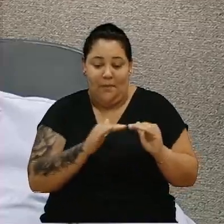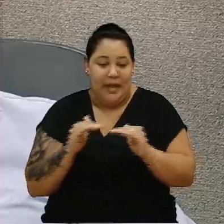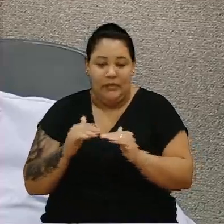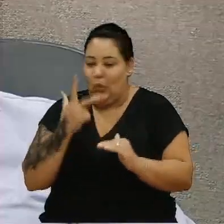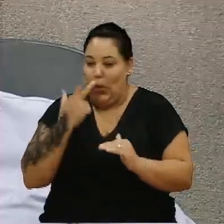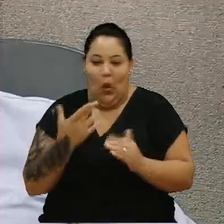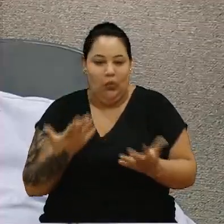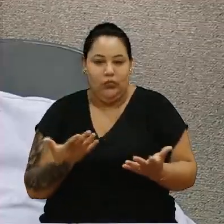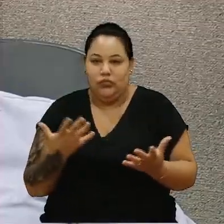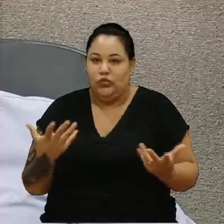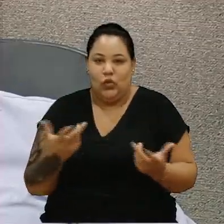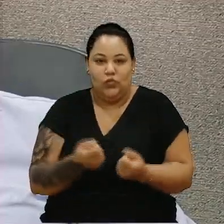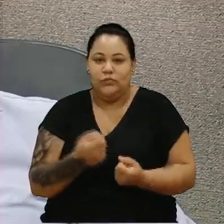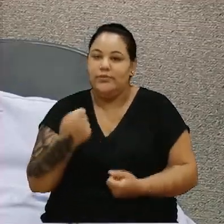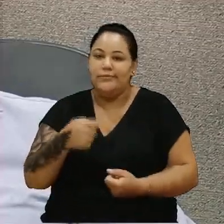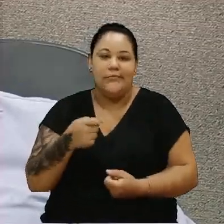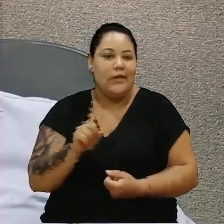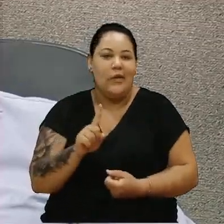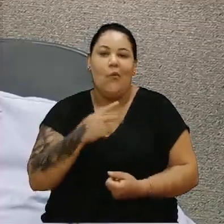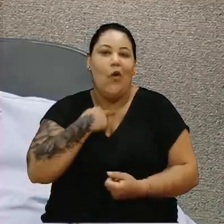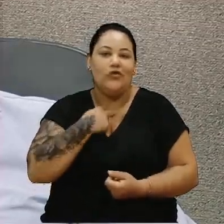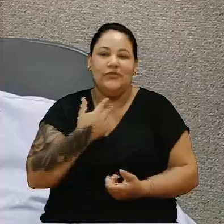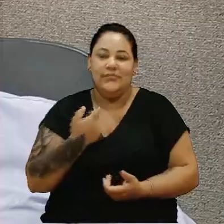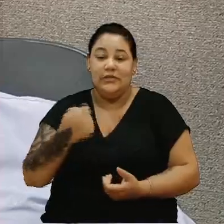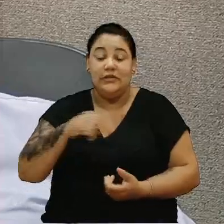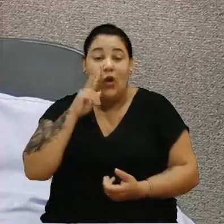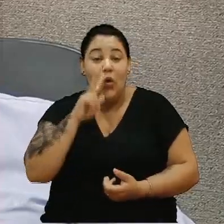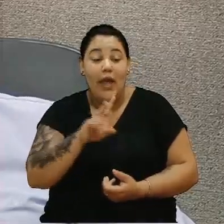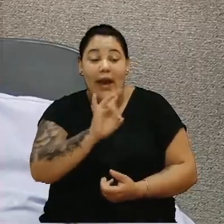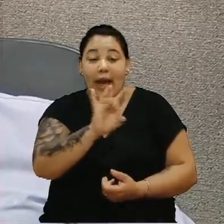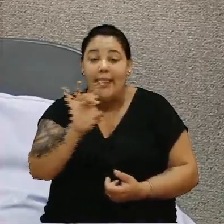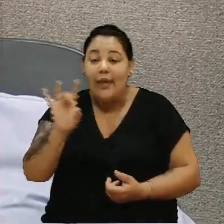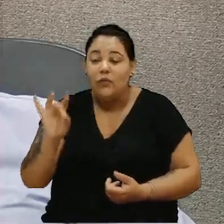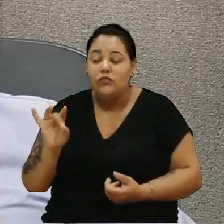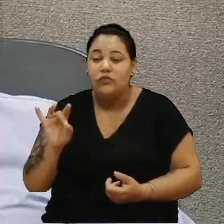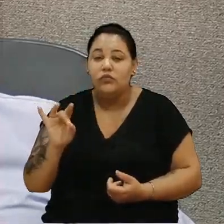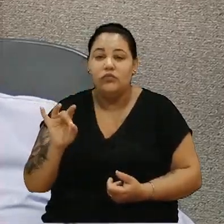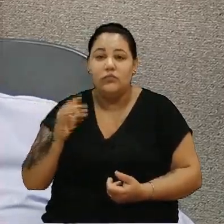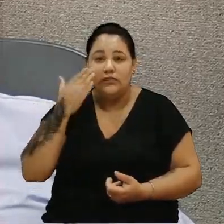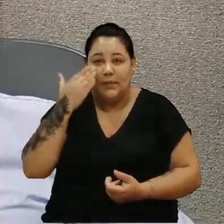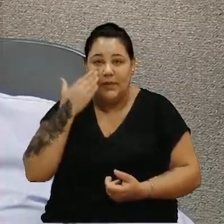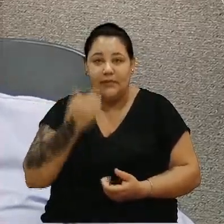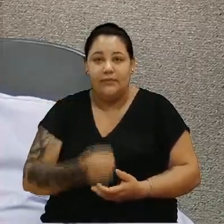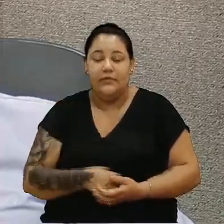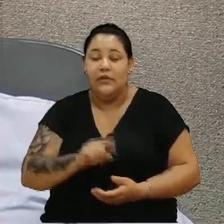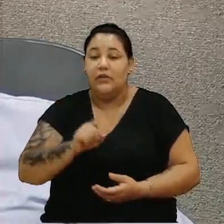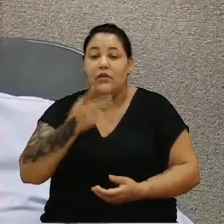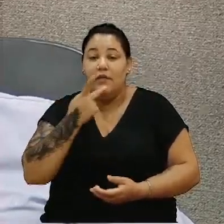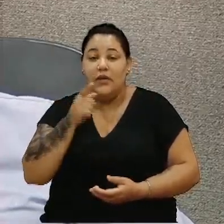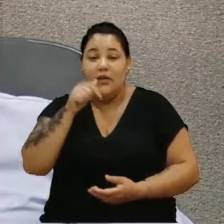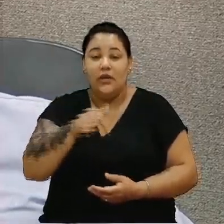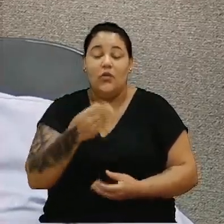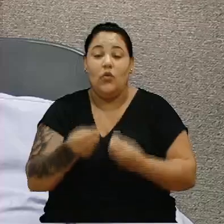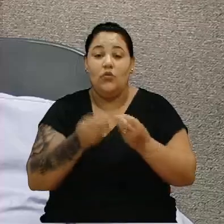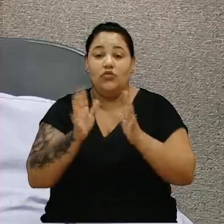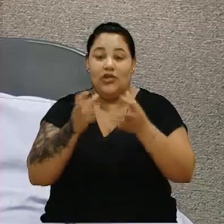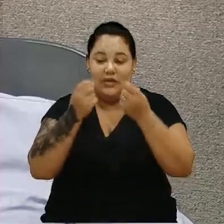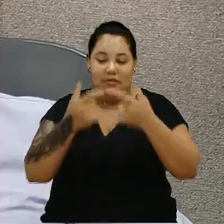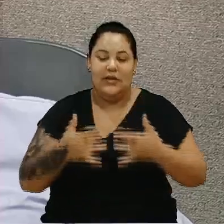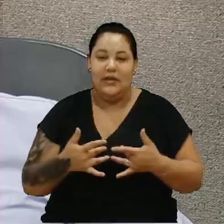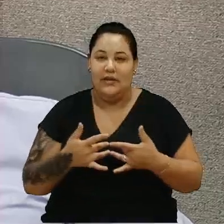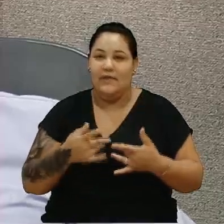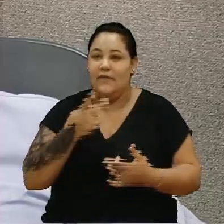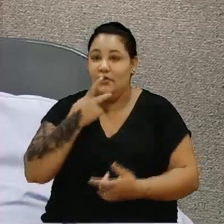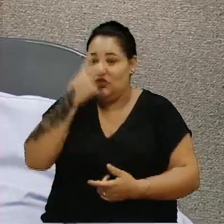precisa rever isso, a gente precisa avaliar individualmente cada um. E nós não estamos falando aqui, como já tratamos várias vezes, de gênios,